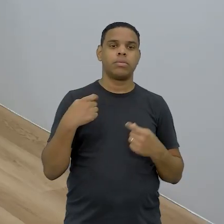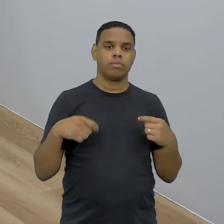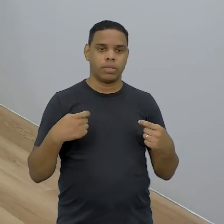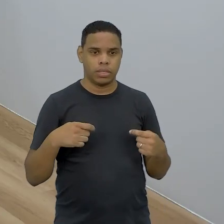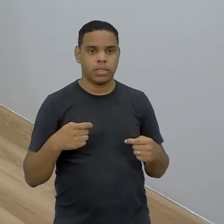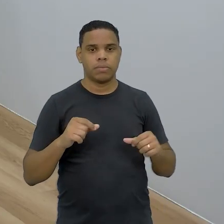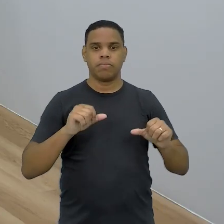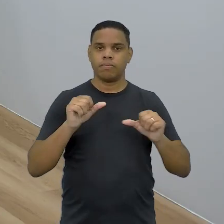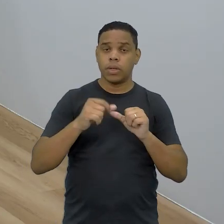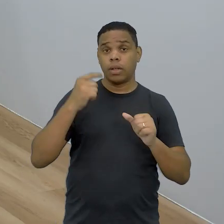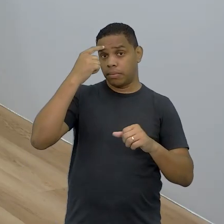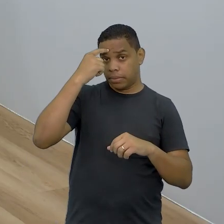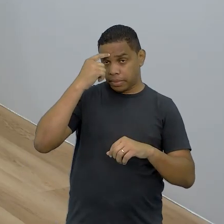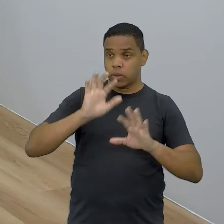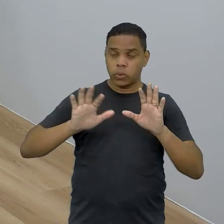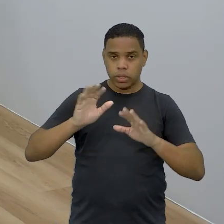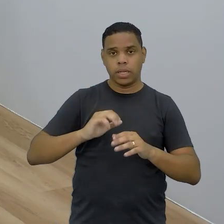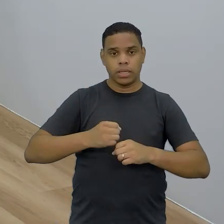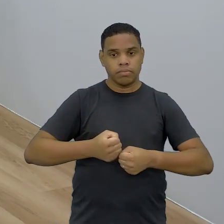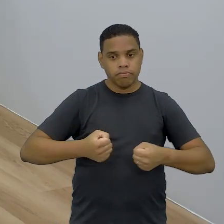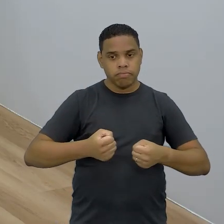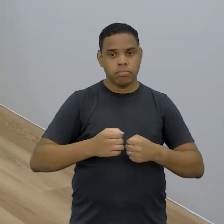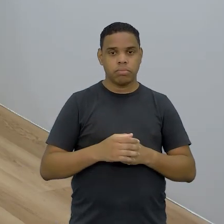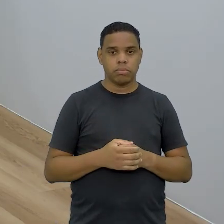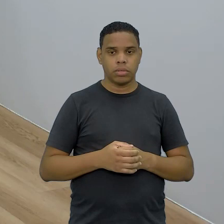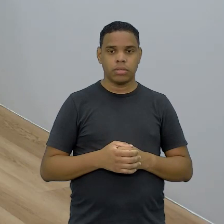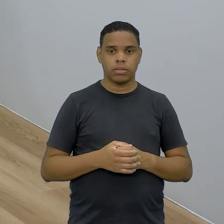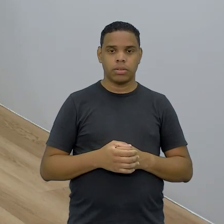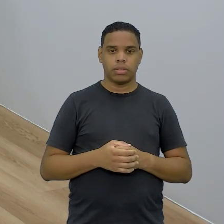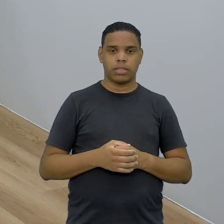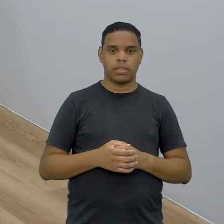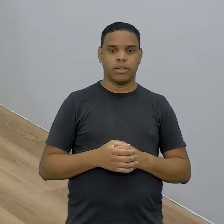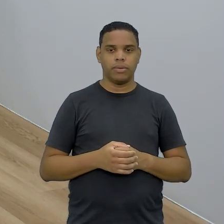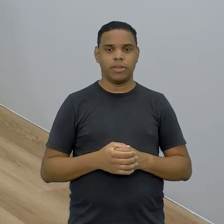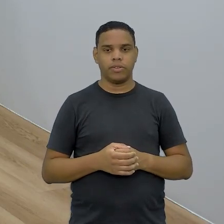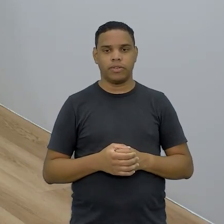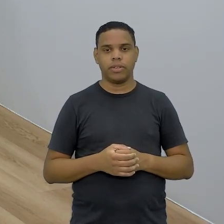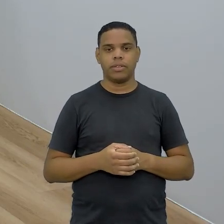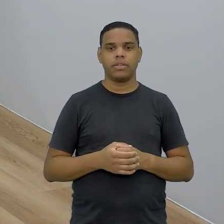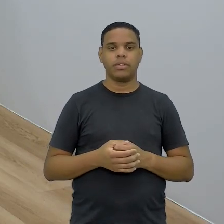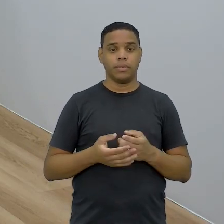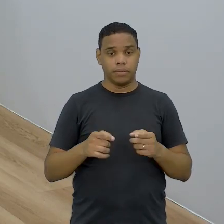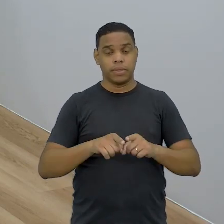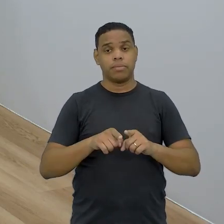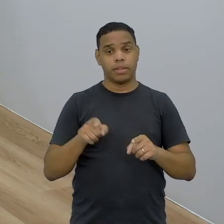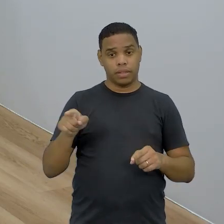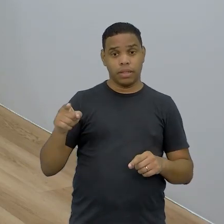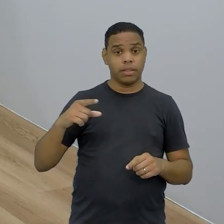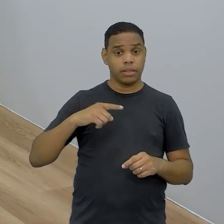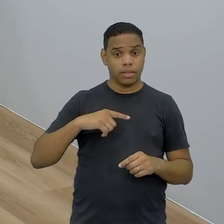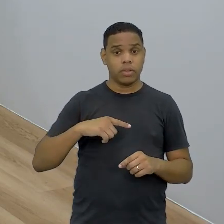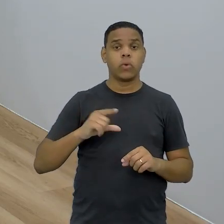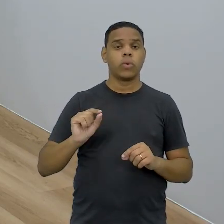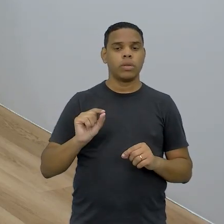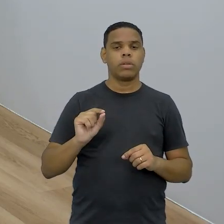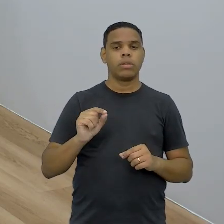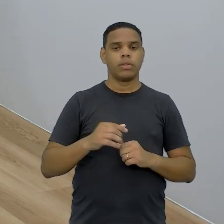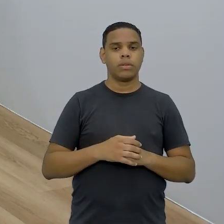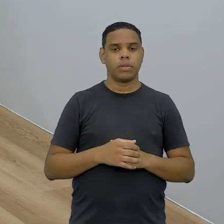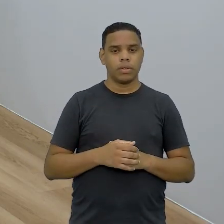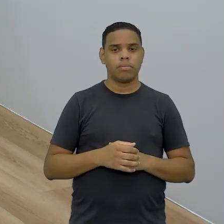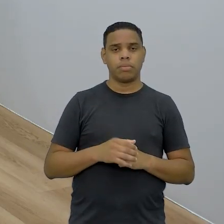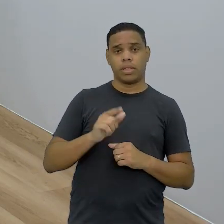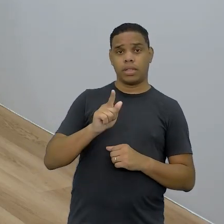precisa aí rever essa questão do sobrepeso. E uma outra coisa também, né, que acrescentou aí, olha, foram as questões, olha só,